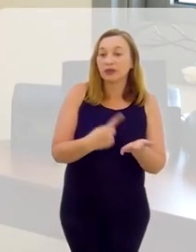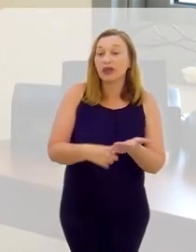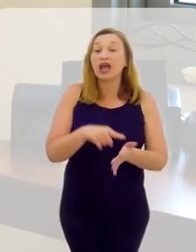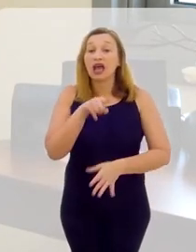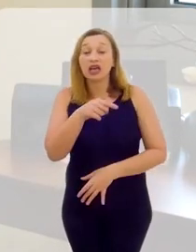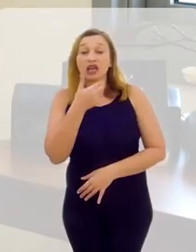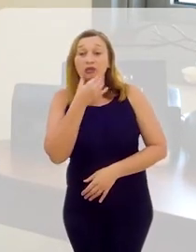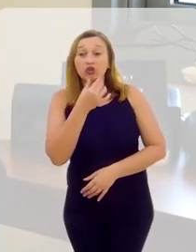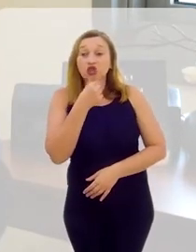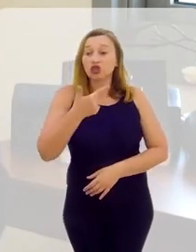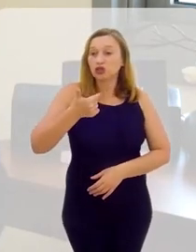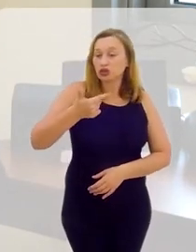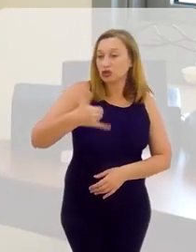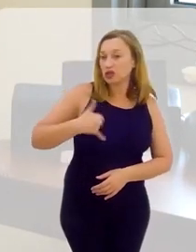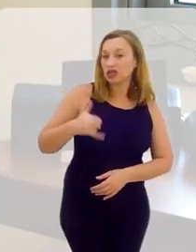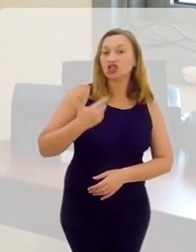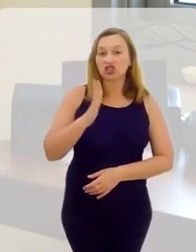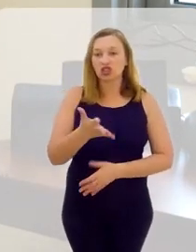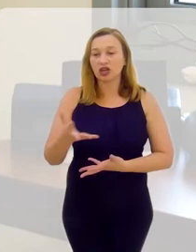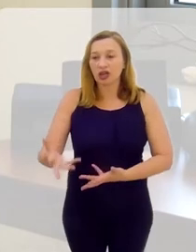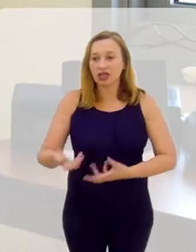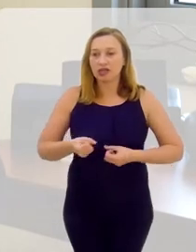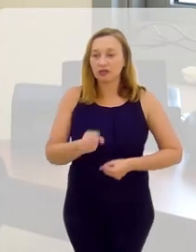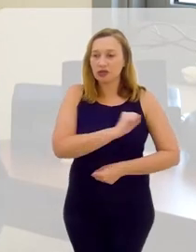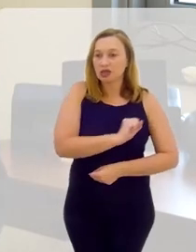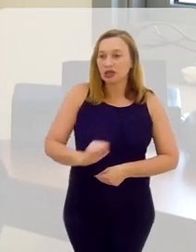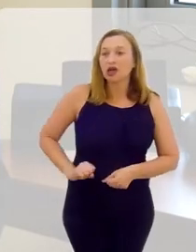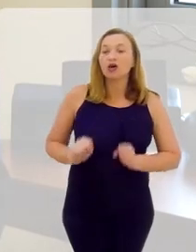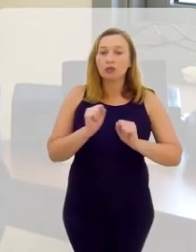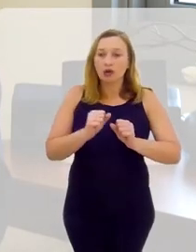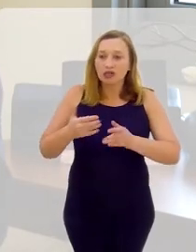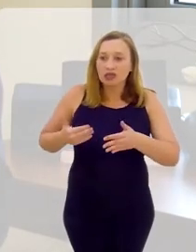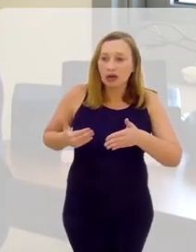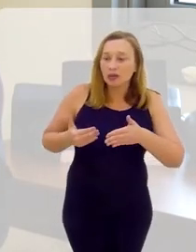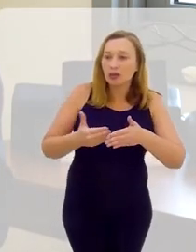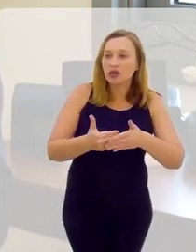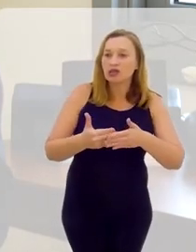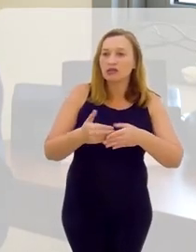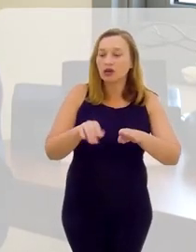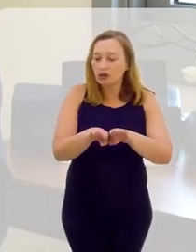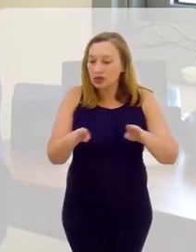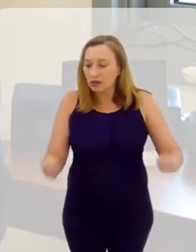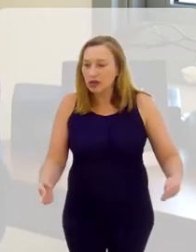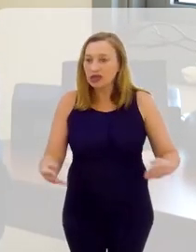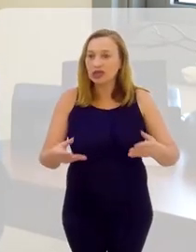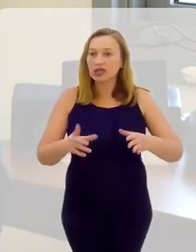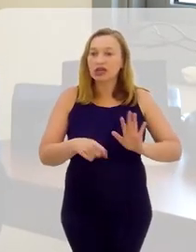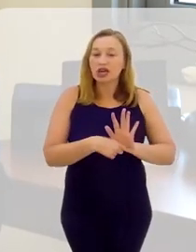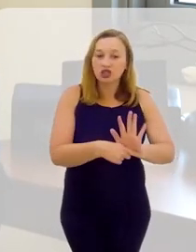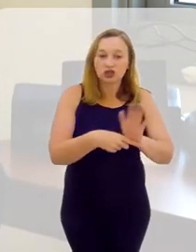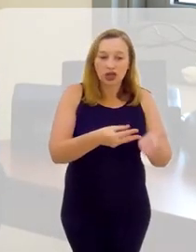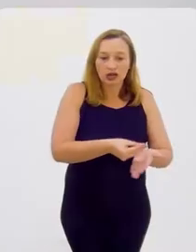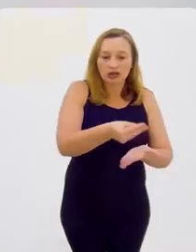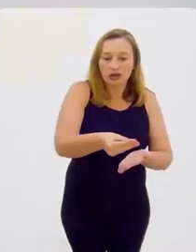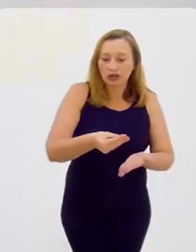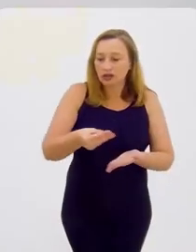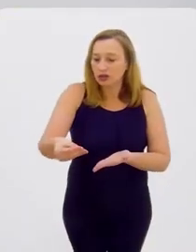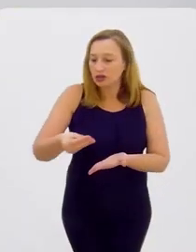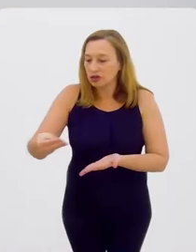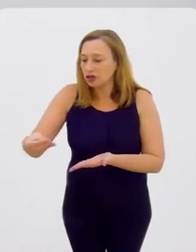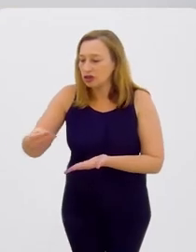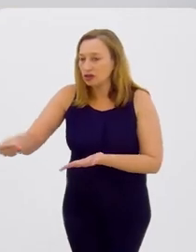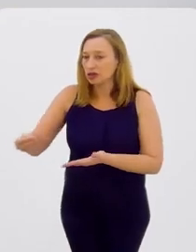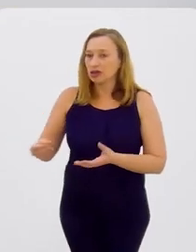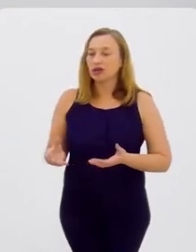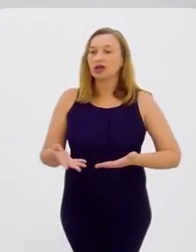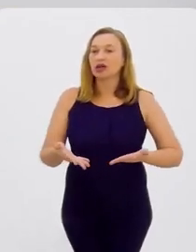aquele garoto, já de 12 anos, que recebeu o sacerdócio, ele pode se aproximar da mesa e ajudar na distribuição. Aquelas